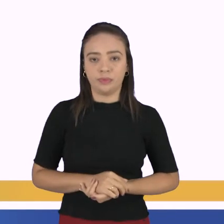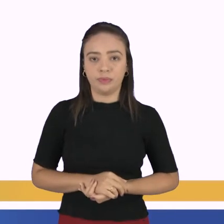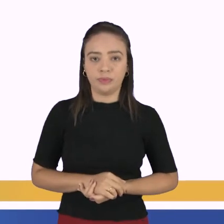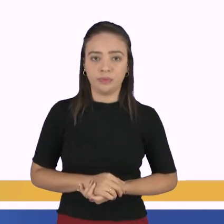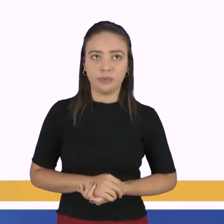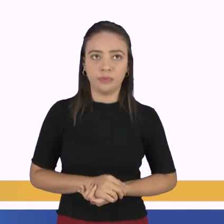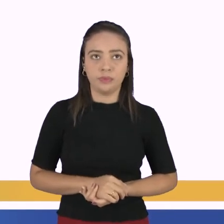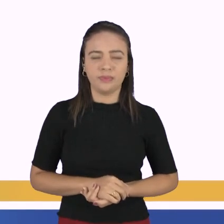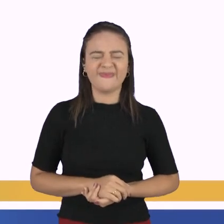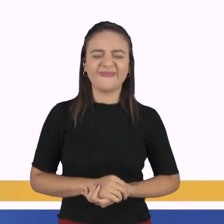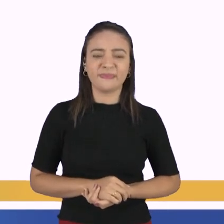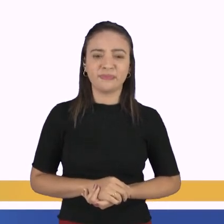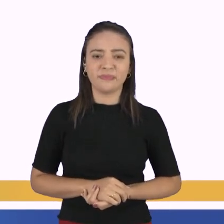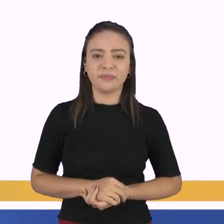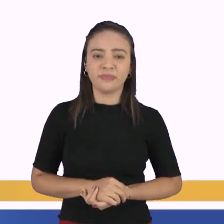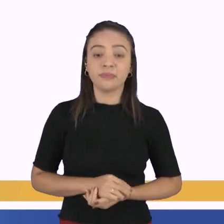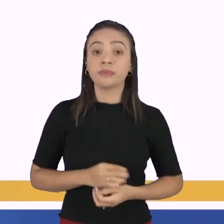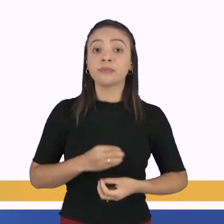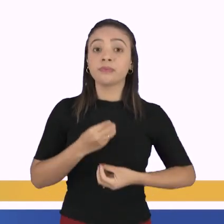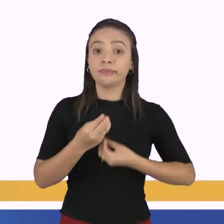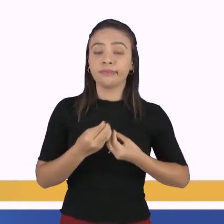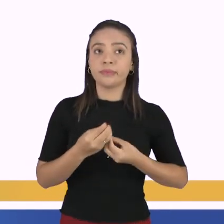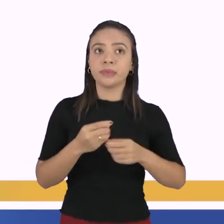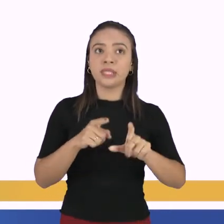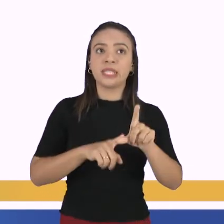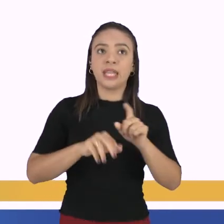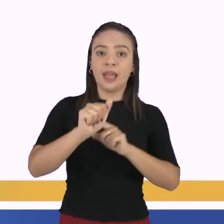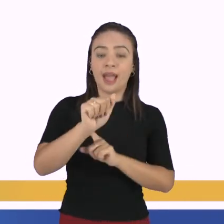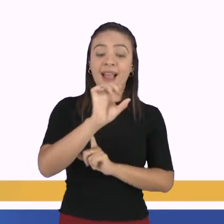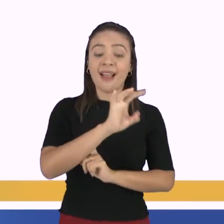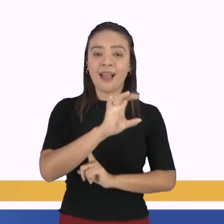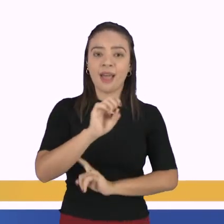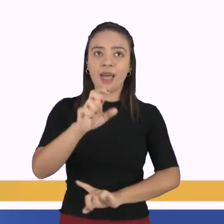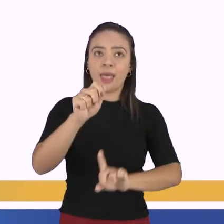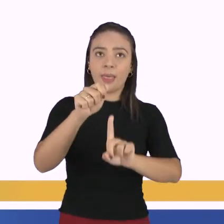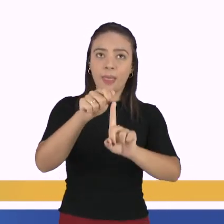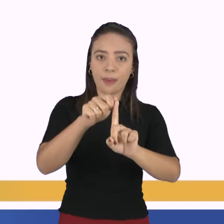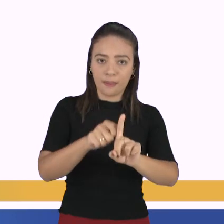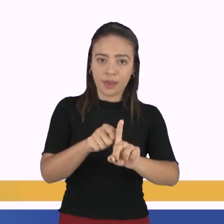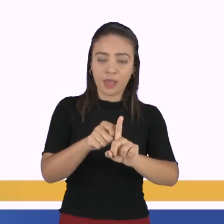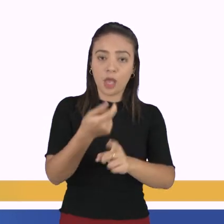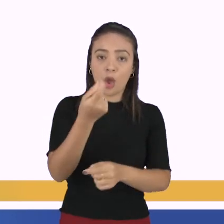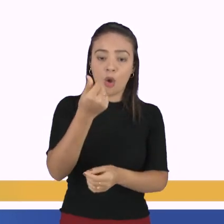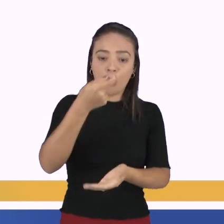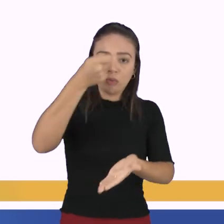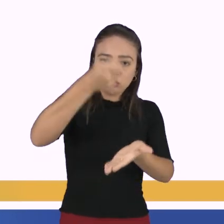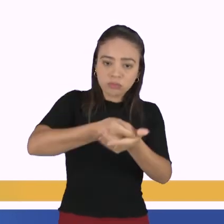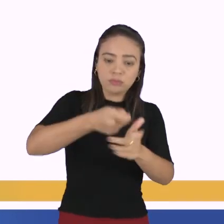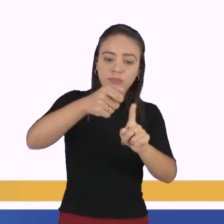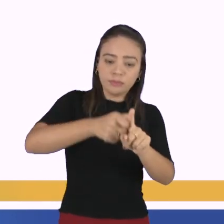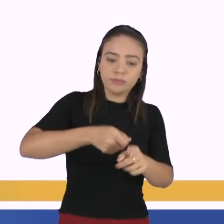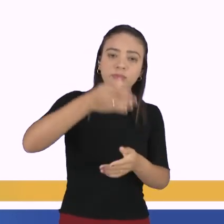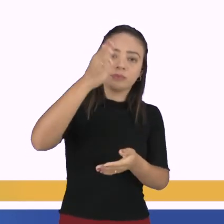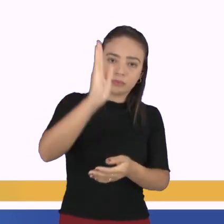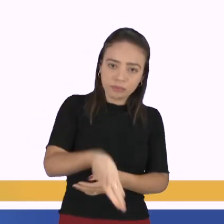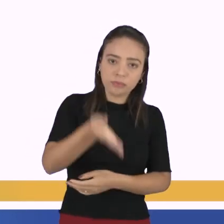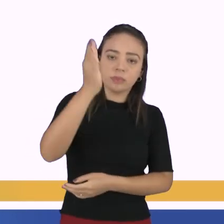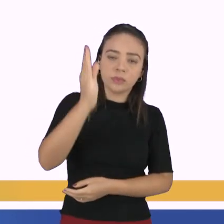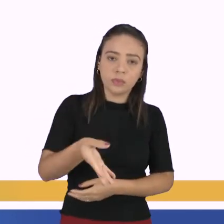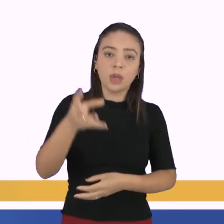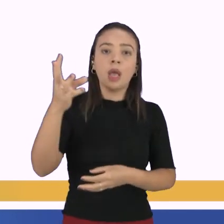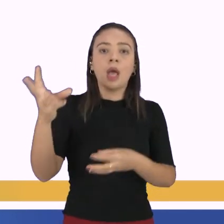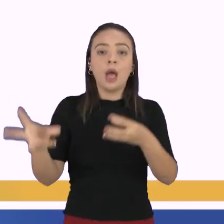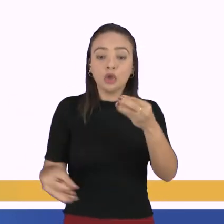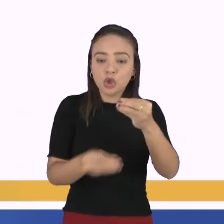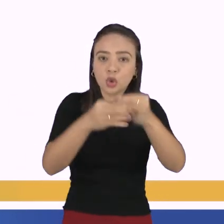vamos lá, gente, ó. Letra A cada mês, uma quantia fixa será adicionada à quantia atual.